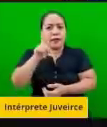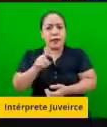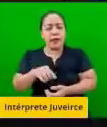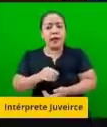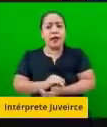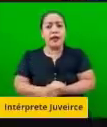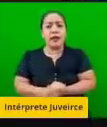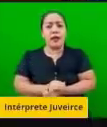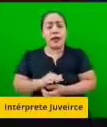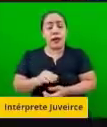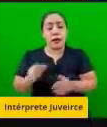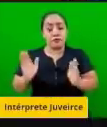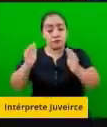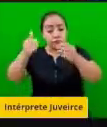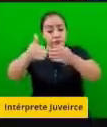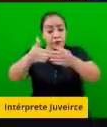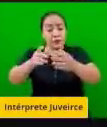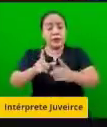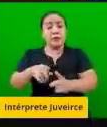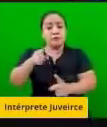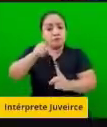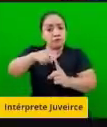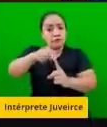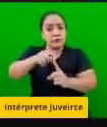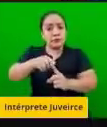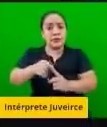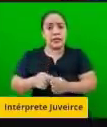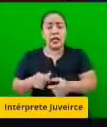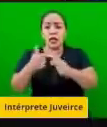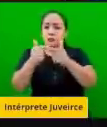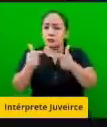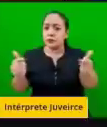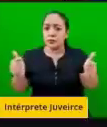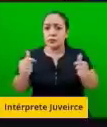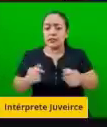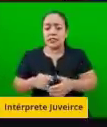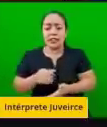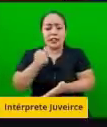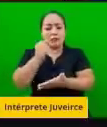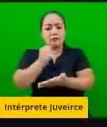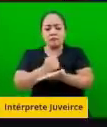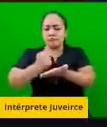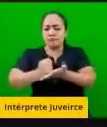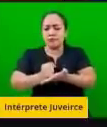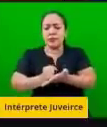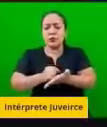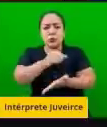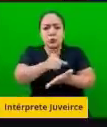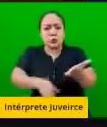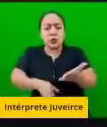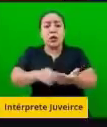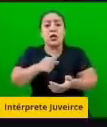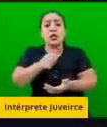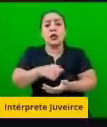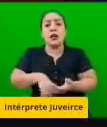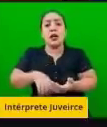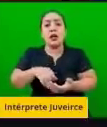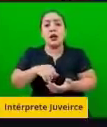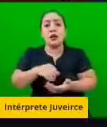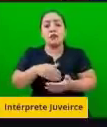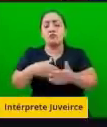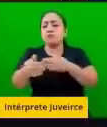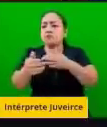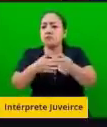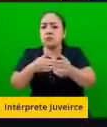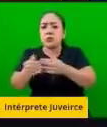Goff, não existe um documento objetivo, inócuo, primário. O documento não é qualquer coisa que fica por